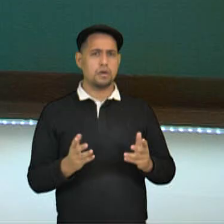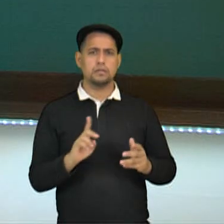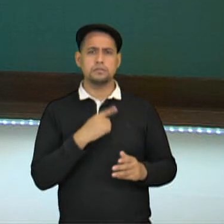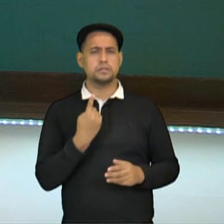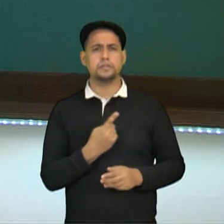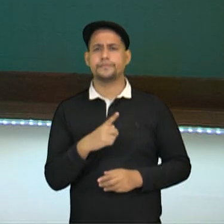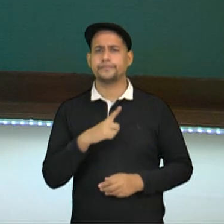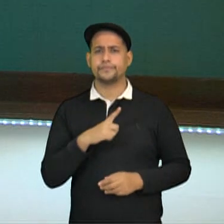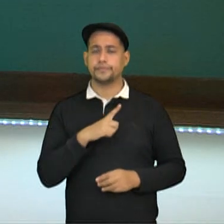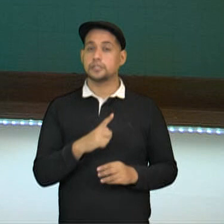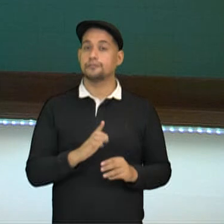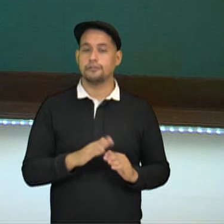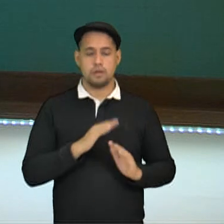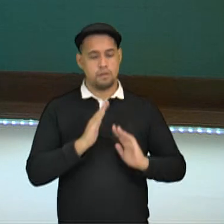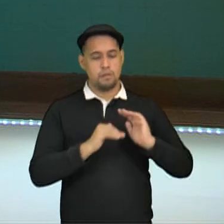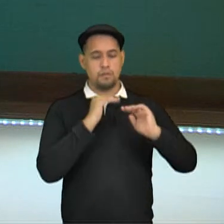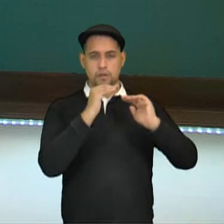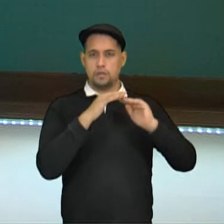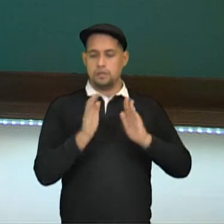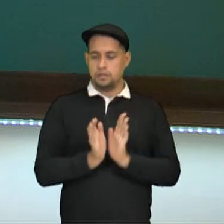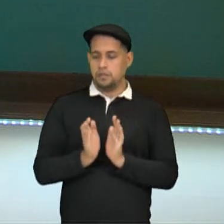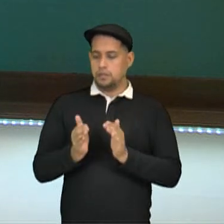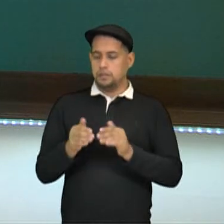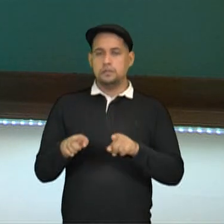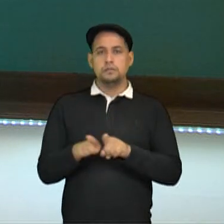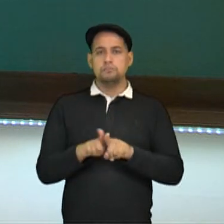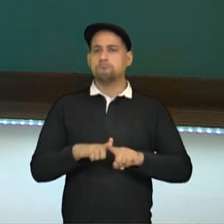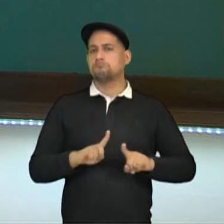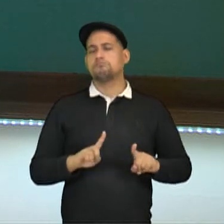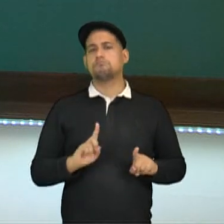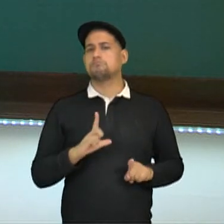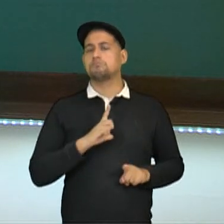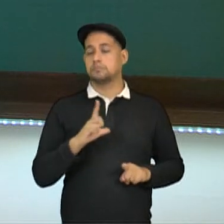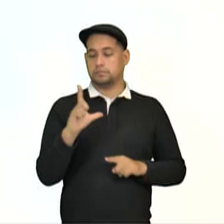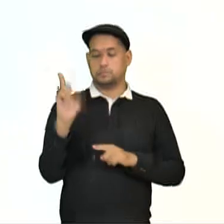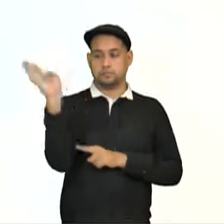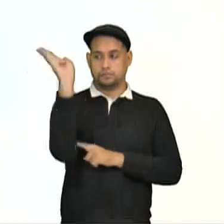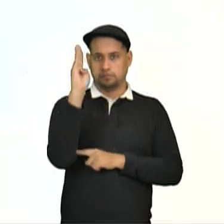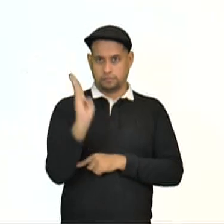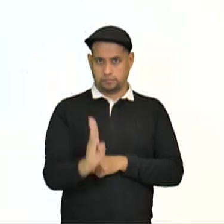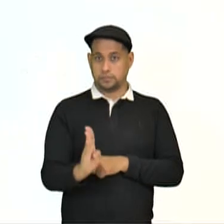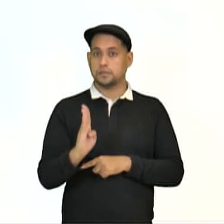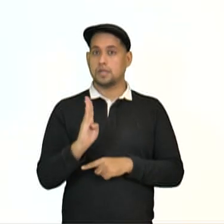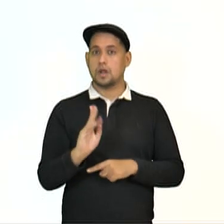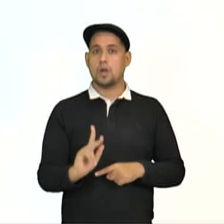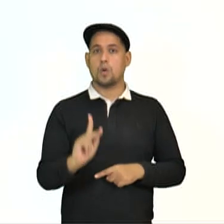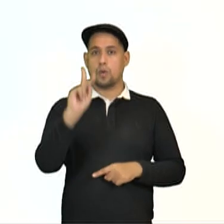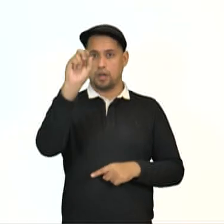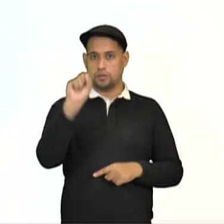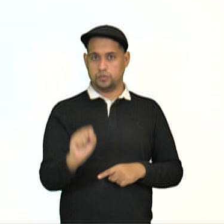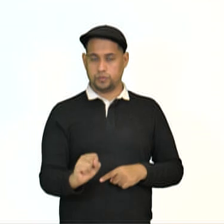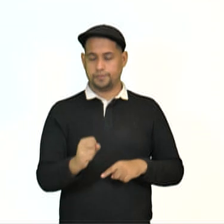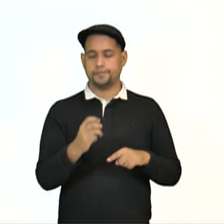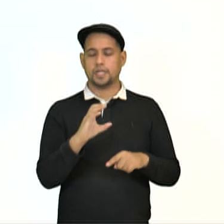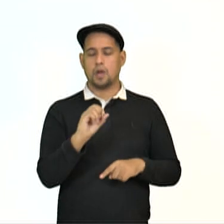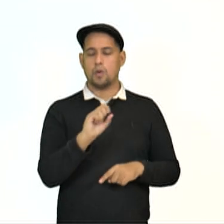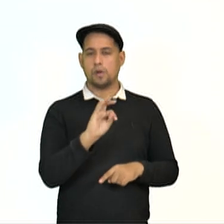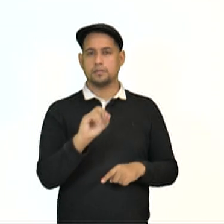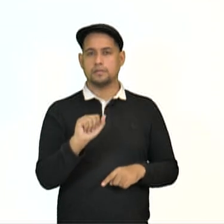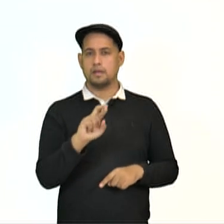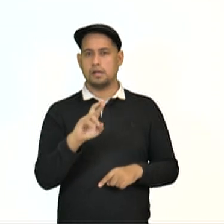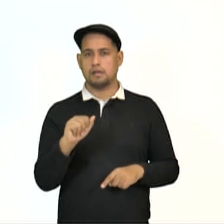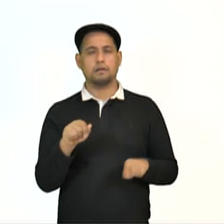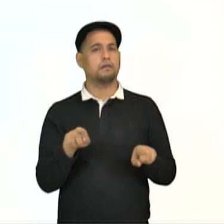nós temos o desempenho dessas equipes. Então eu tenho o Brasil, a Coreia do Sul, a Costa